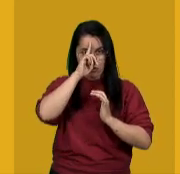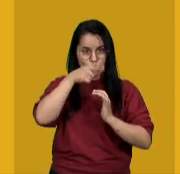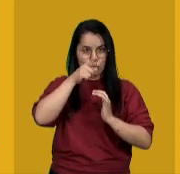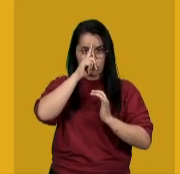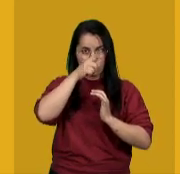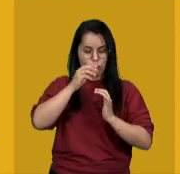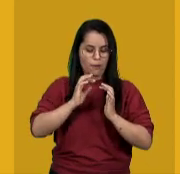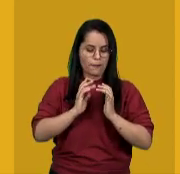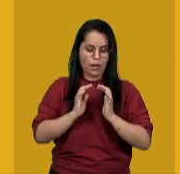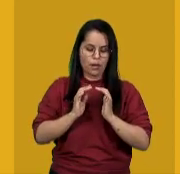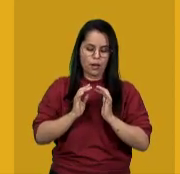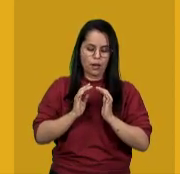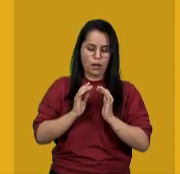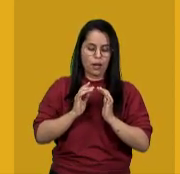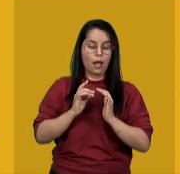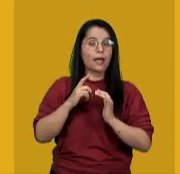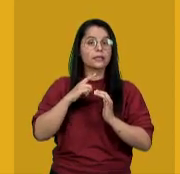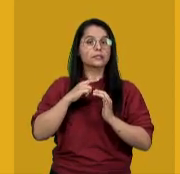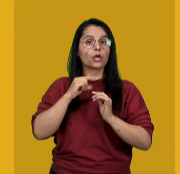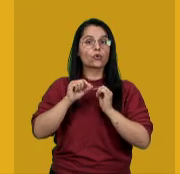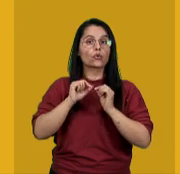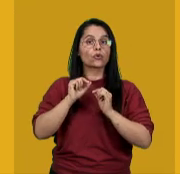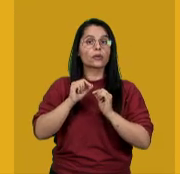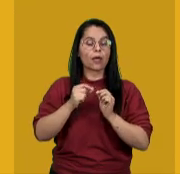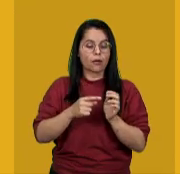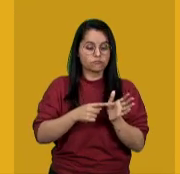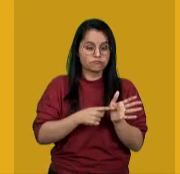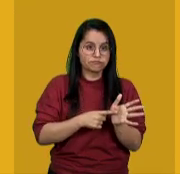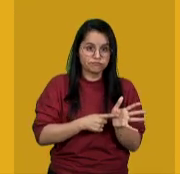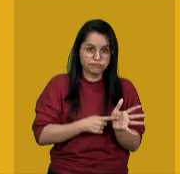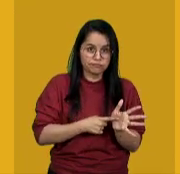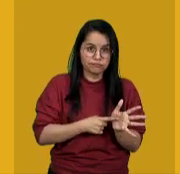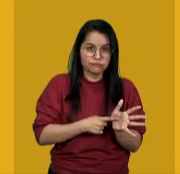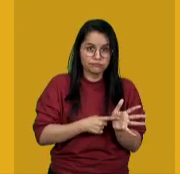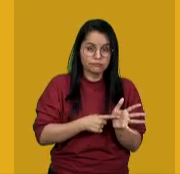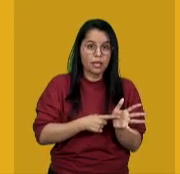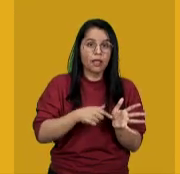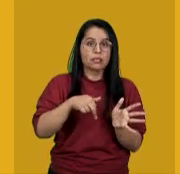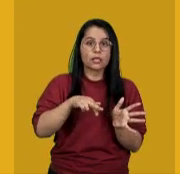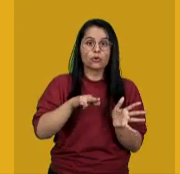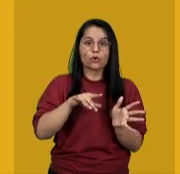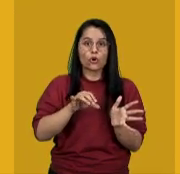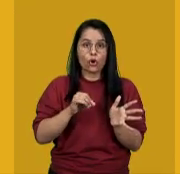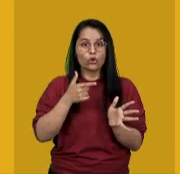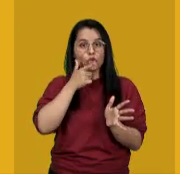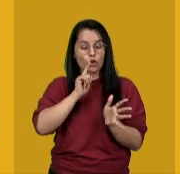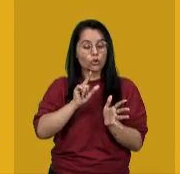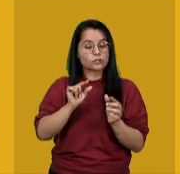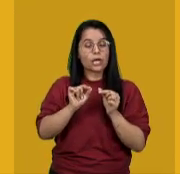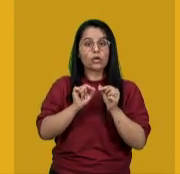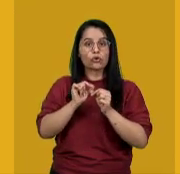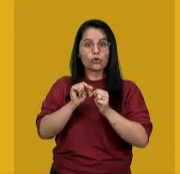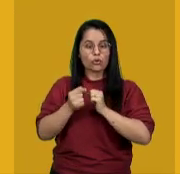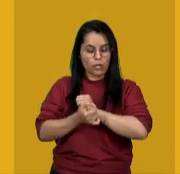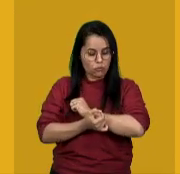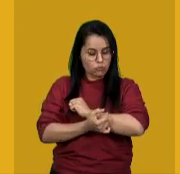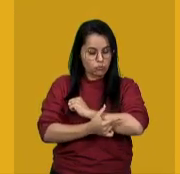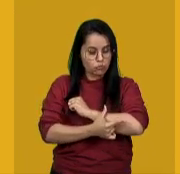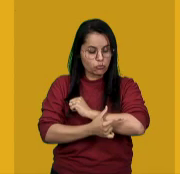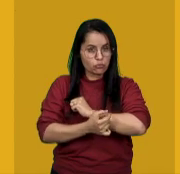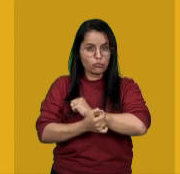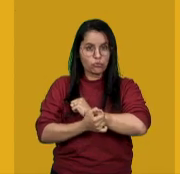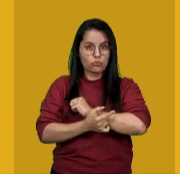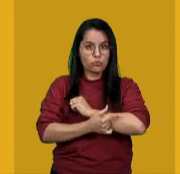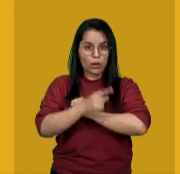nervosos conduzidos pelos neurônios para os músculos, fazendo-os contrair e provocando o movimento do